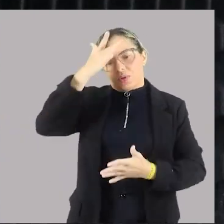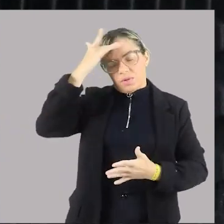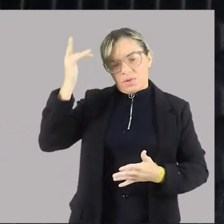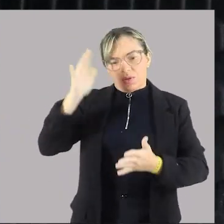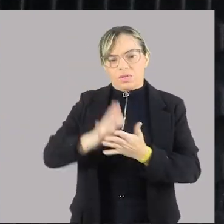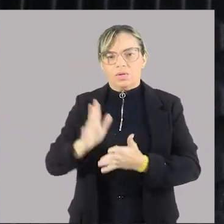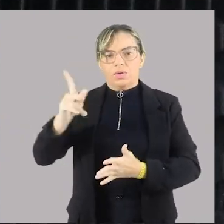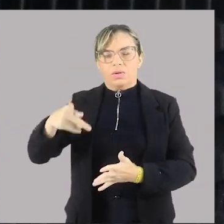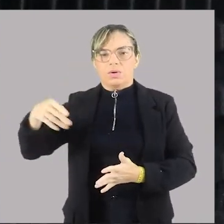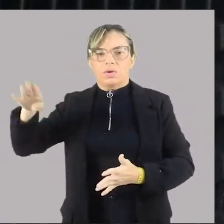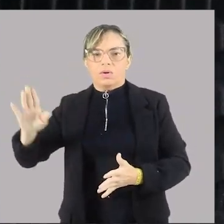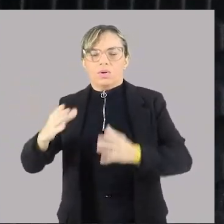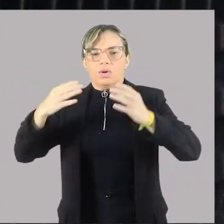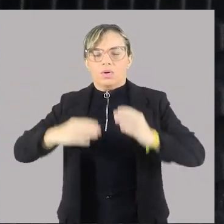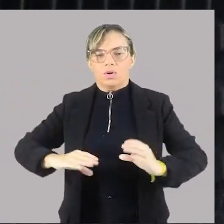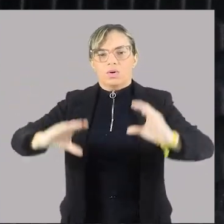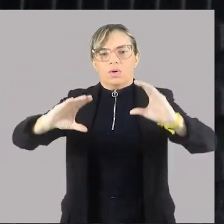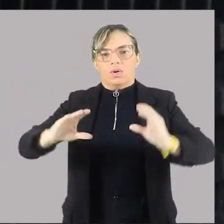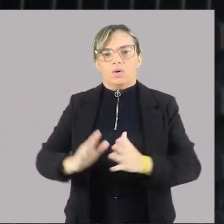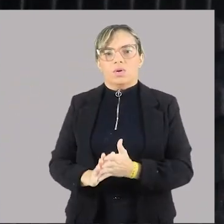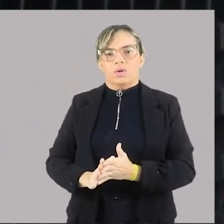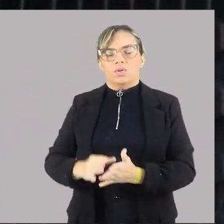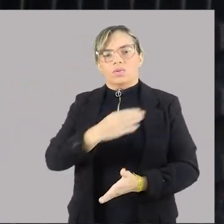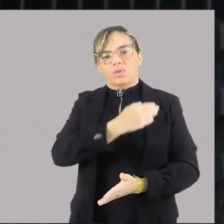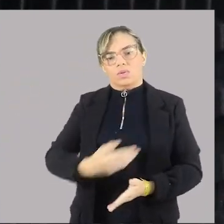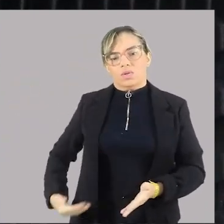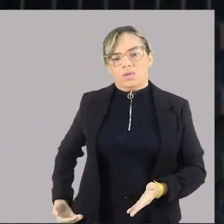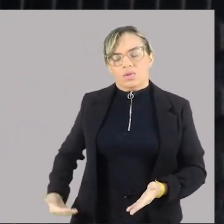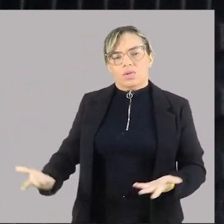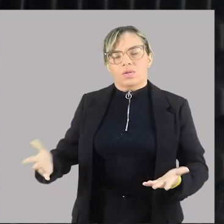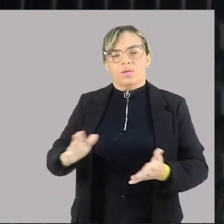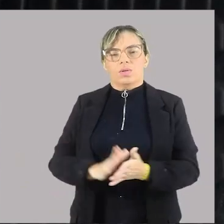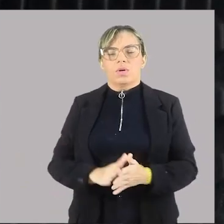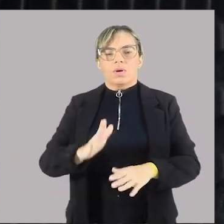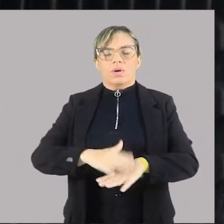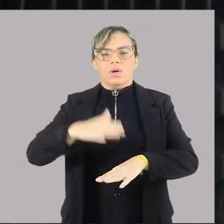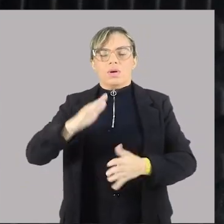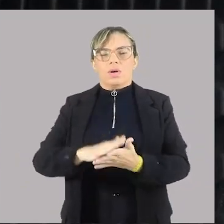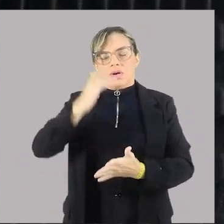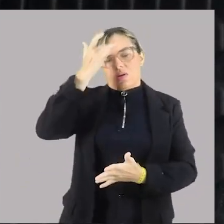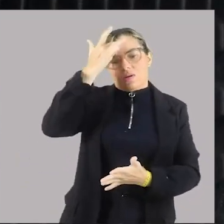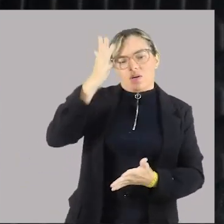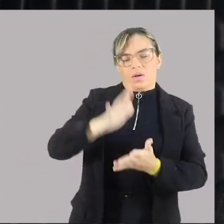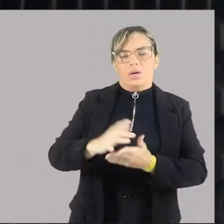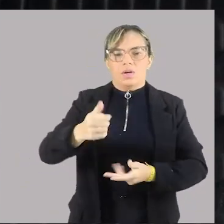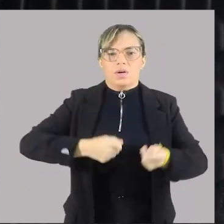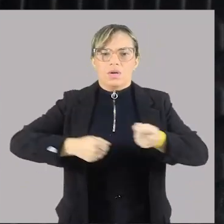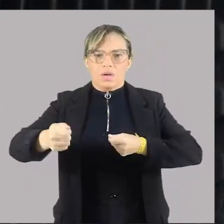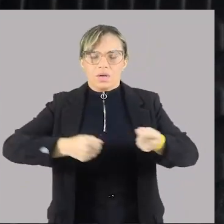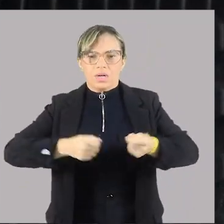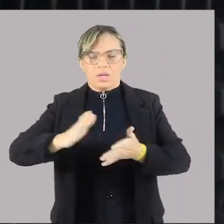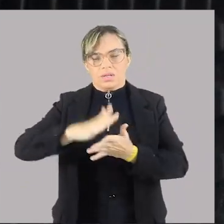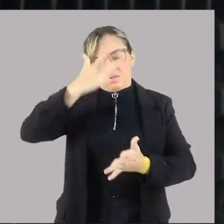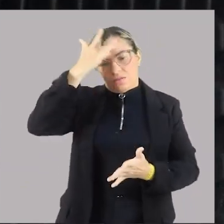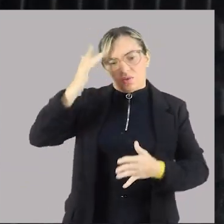Você passa a ter um concurso público no país. Então seria mais fácil o governo controlar aqueles servidores. Lógico que as